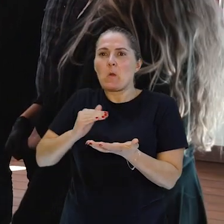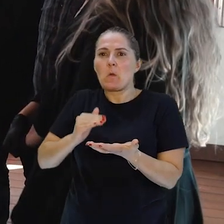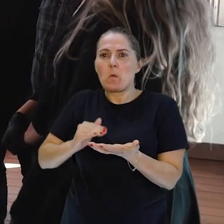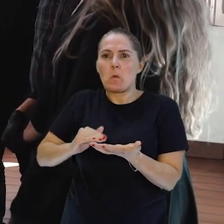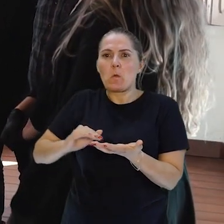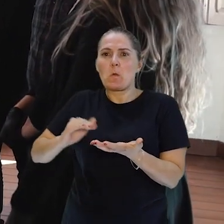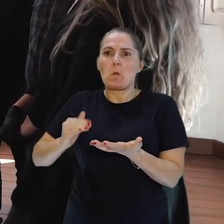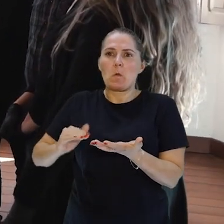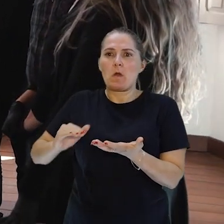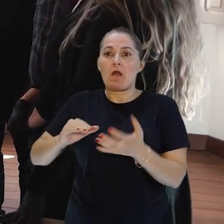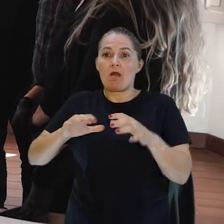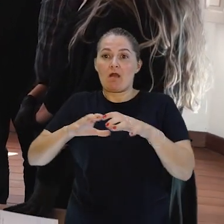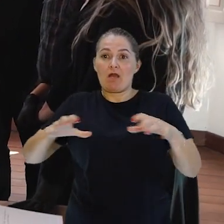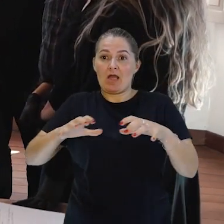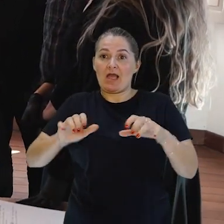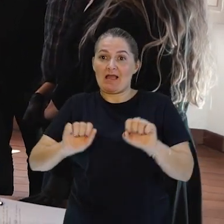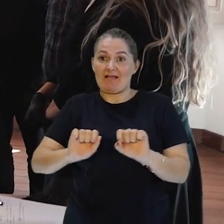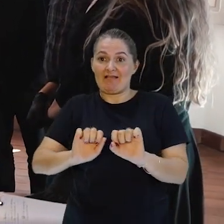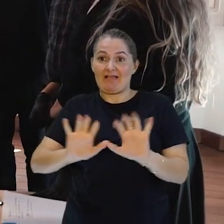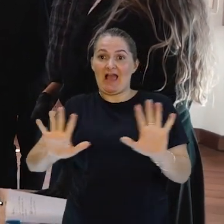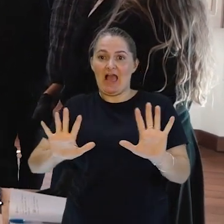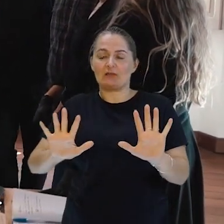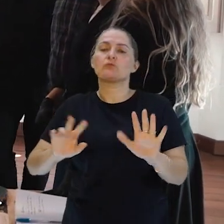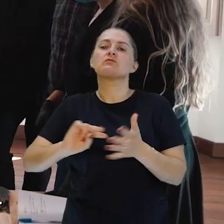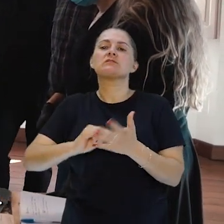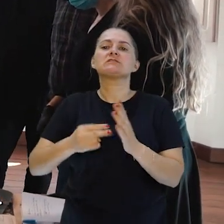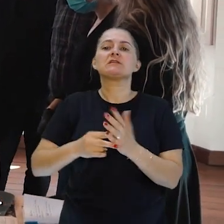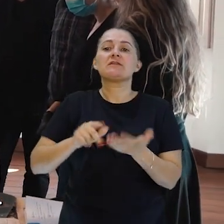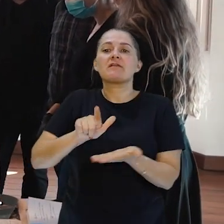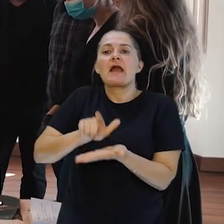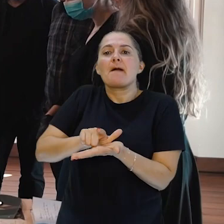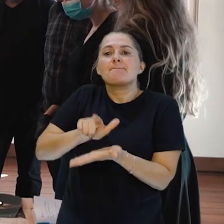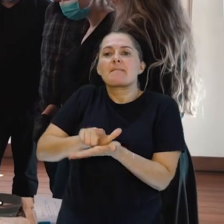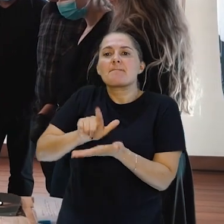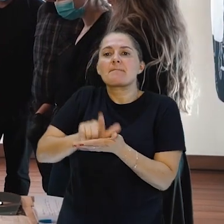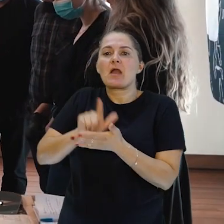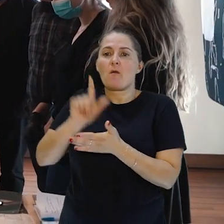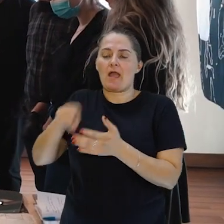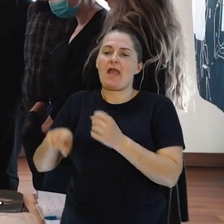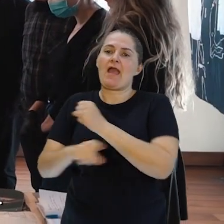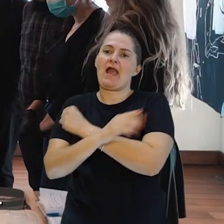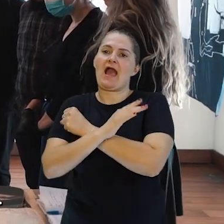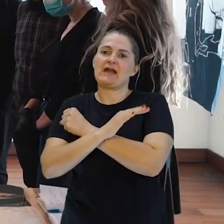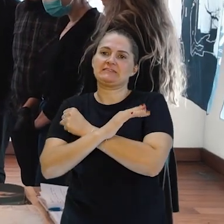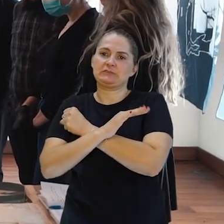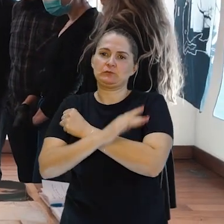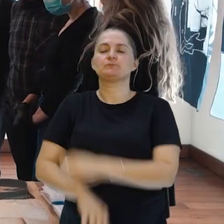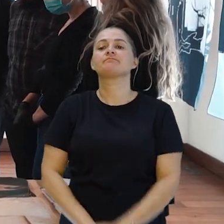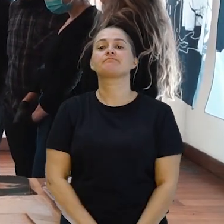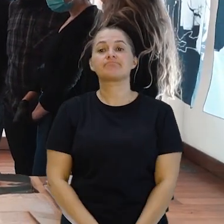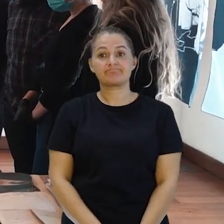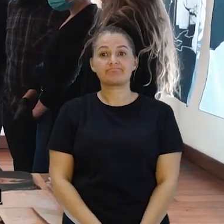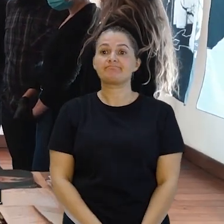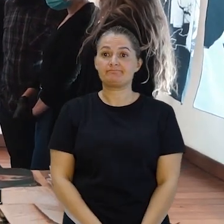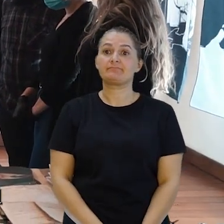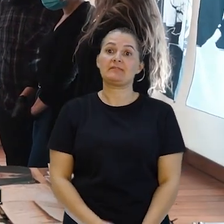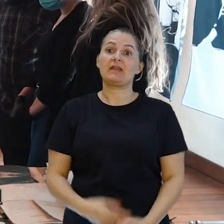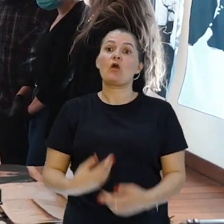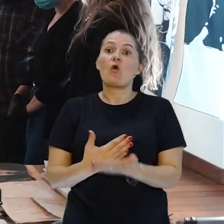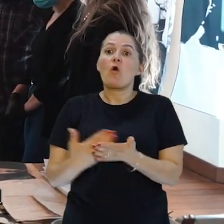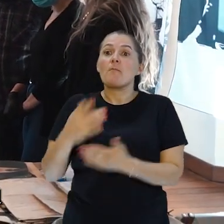fosse um halo, e mais no centro fica claro, isso significa que meu papel está ácido,